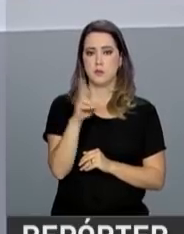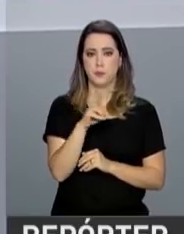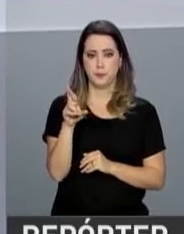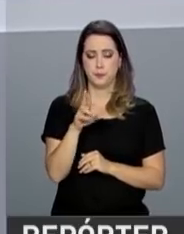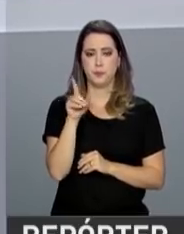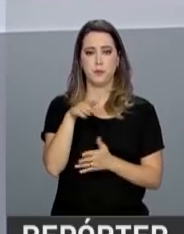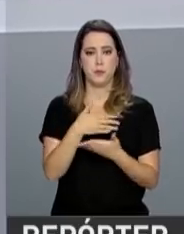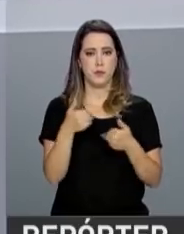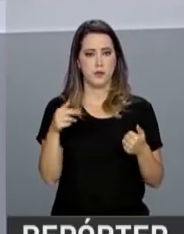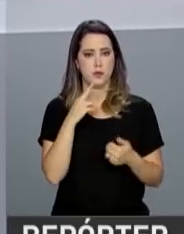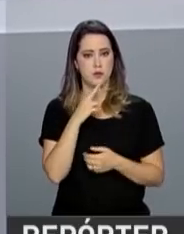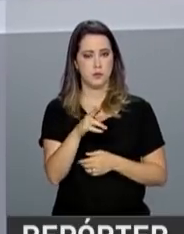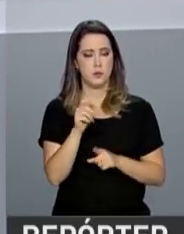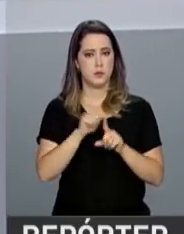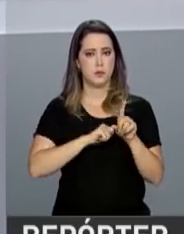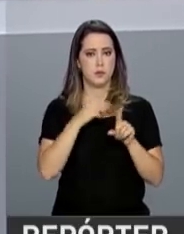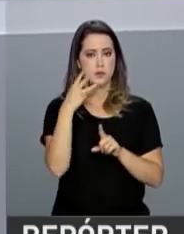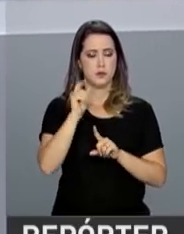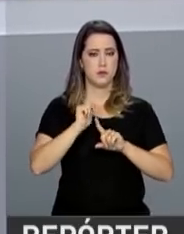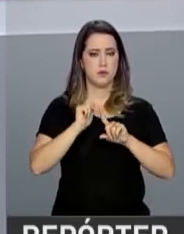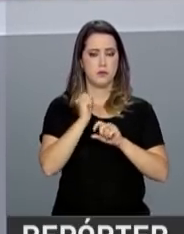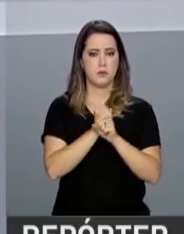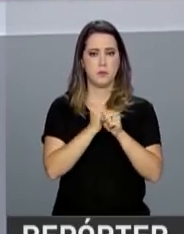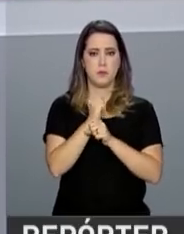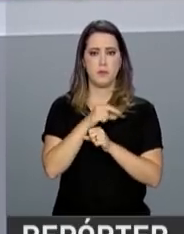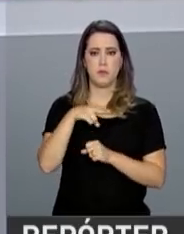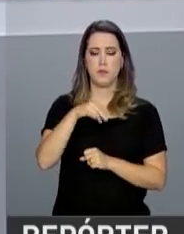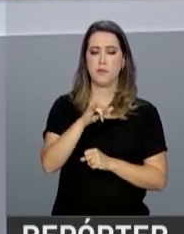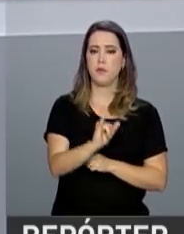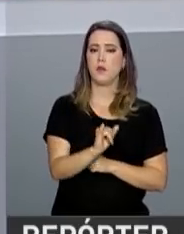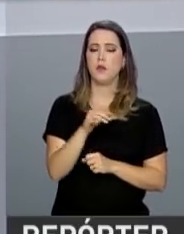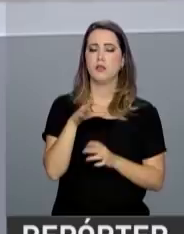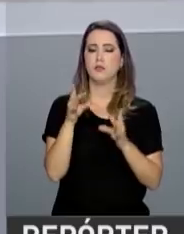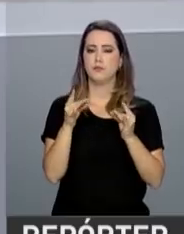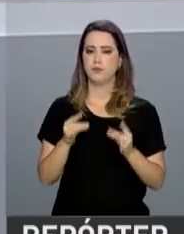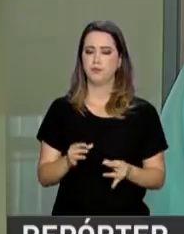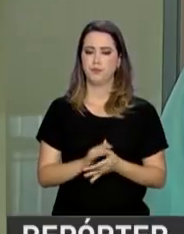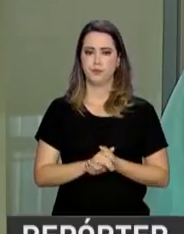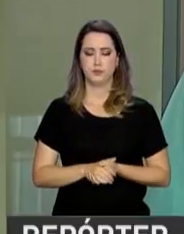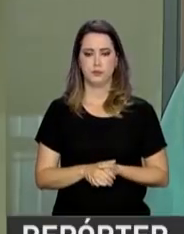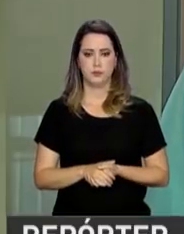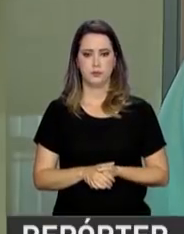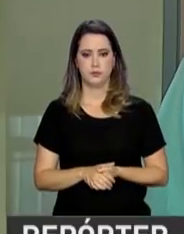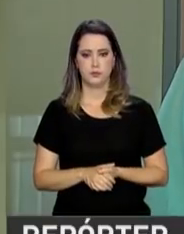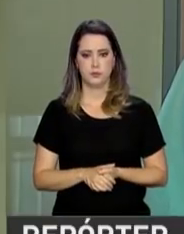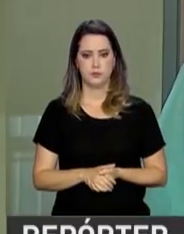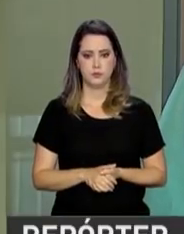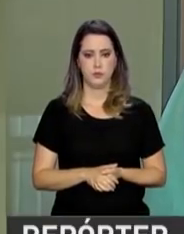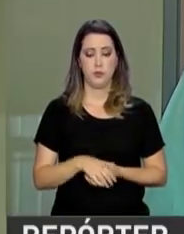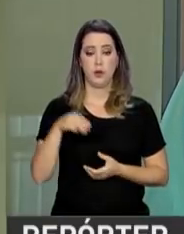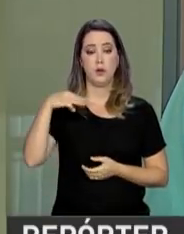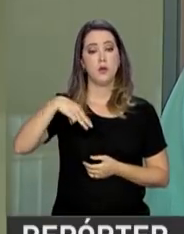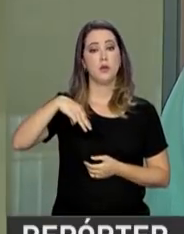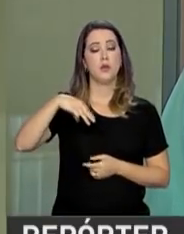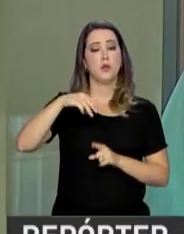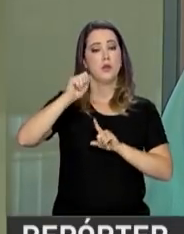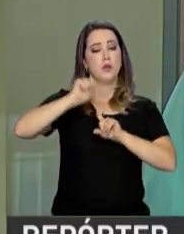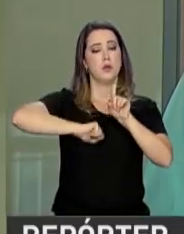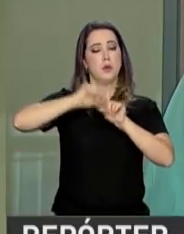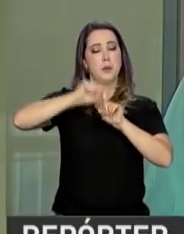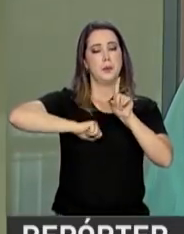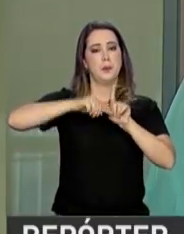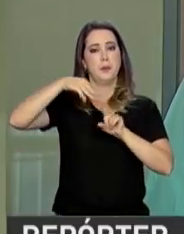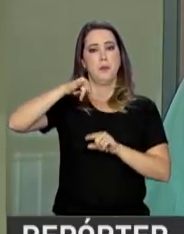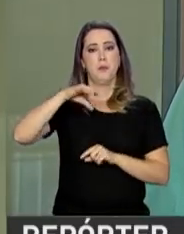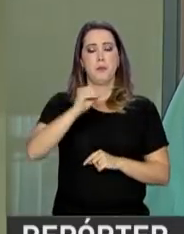para o mês em três anos o repórter nem pereira tem os detalhes do mês de maio foram arrecadados